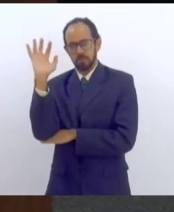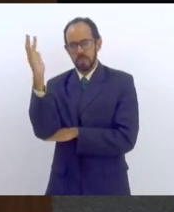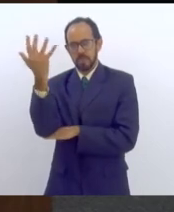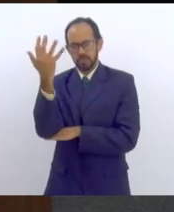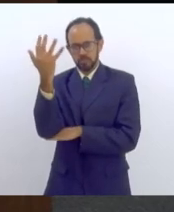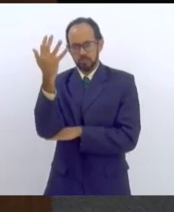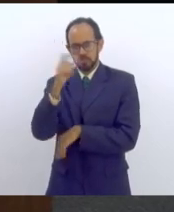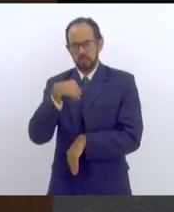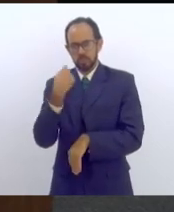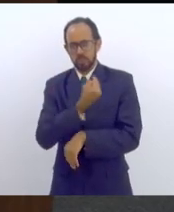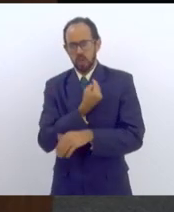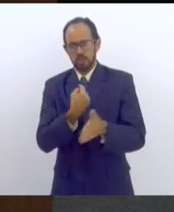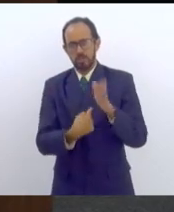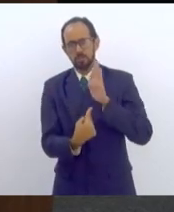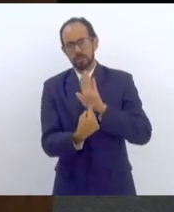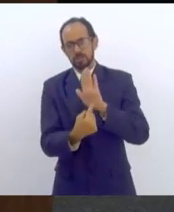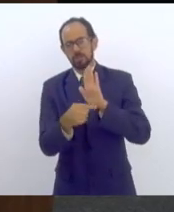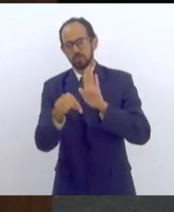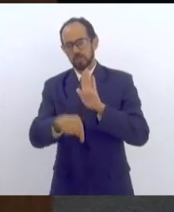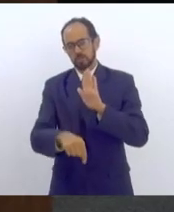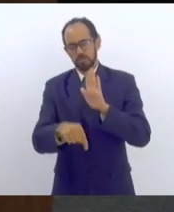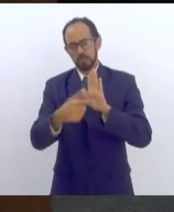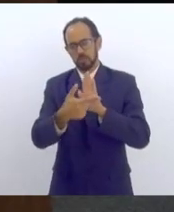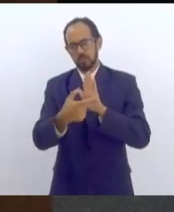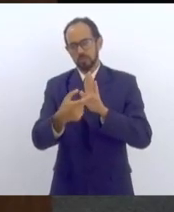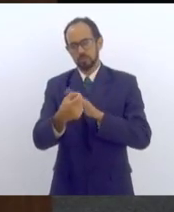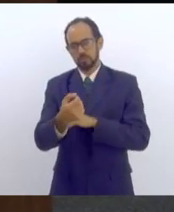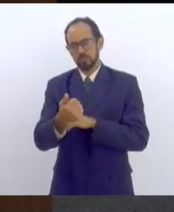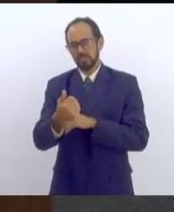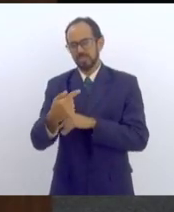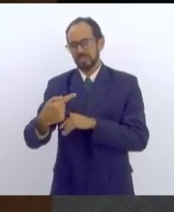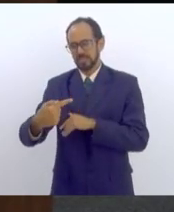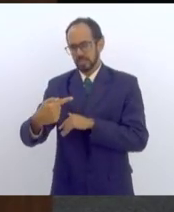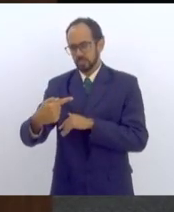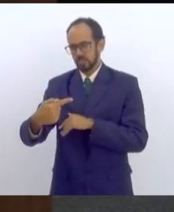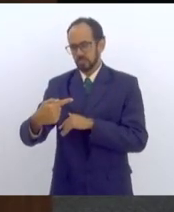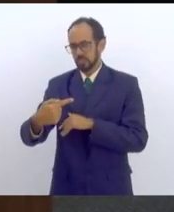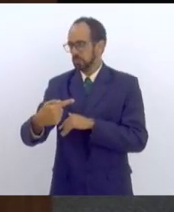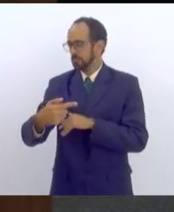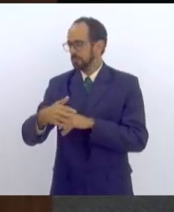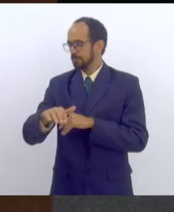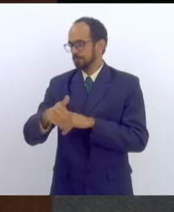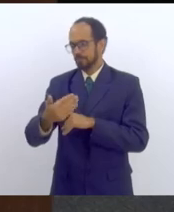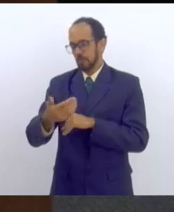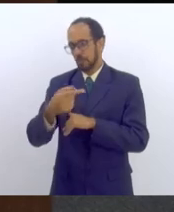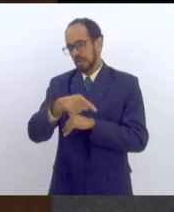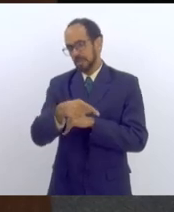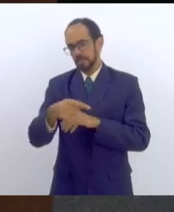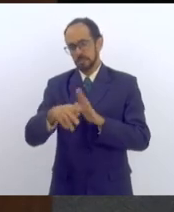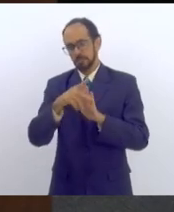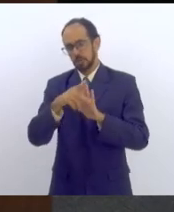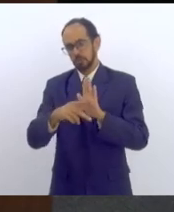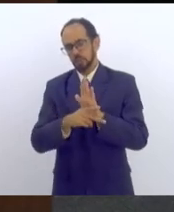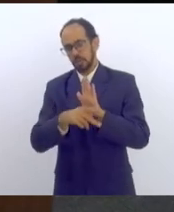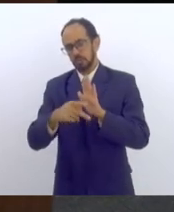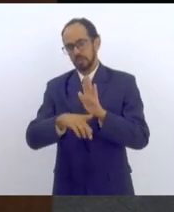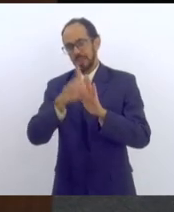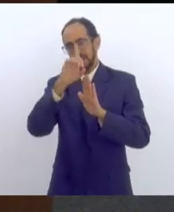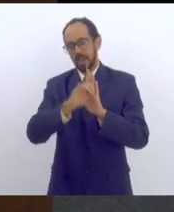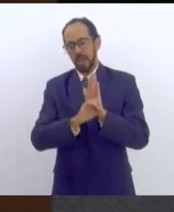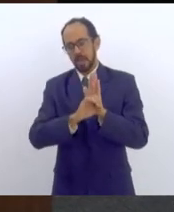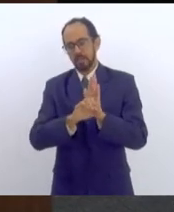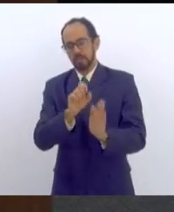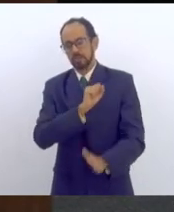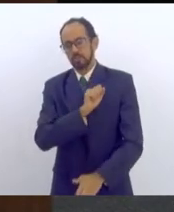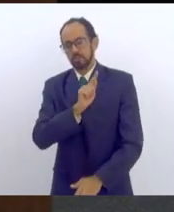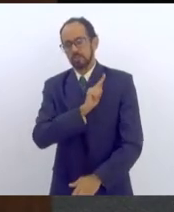nós apresentamos aqui em 2017, esse projeto que declara a cidade de São Gonçalo